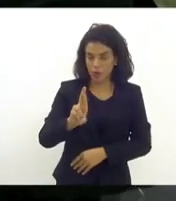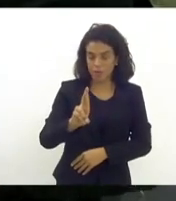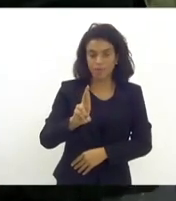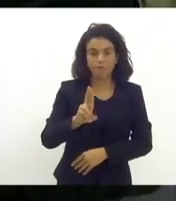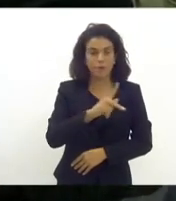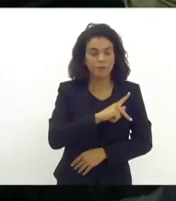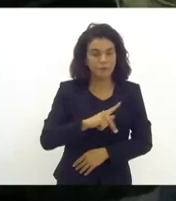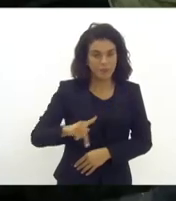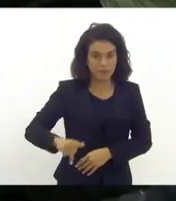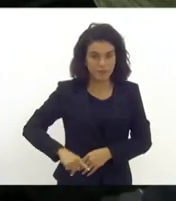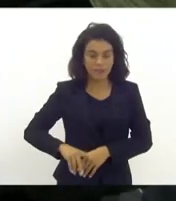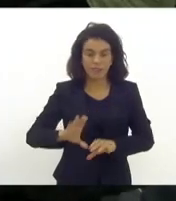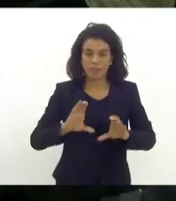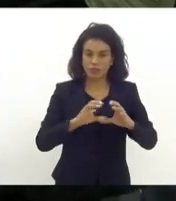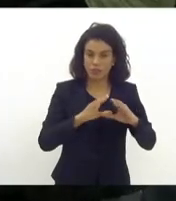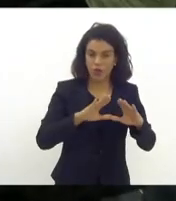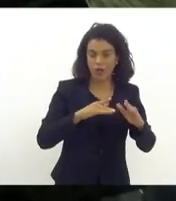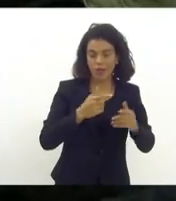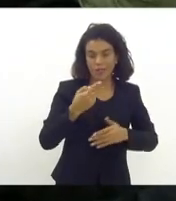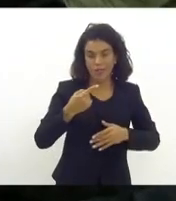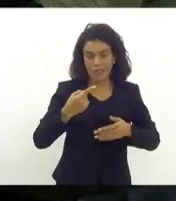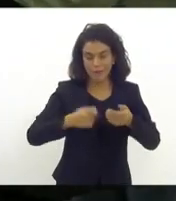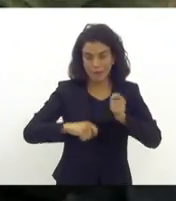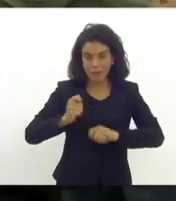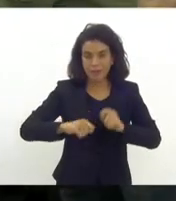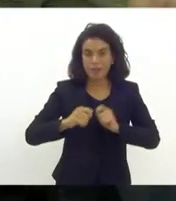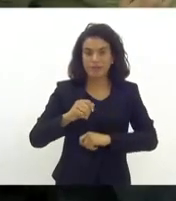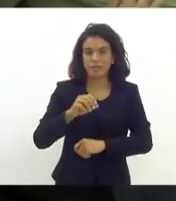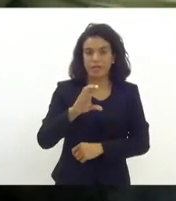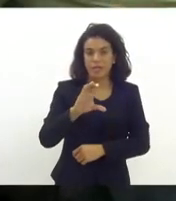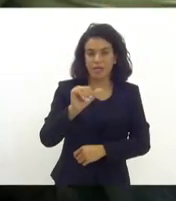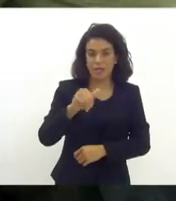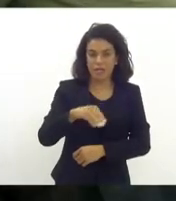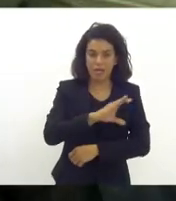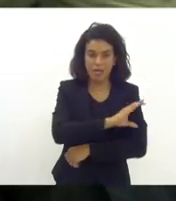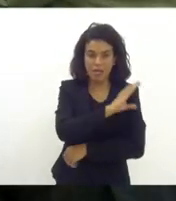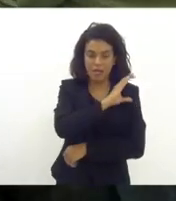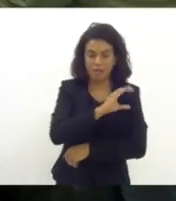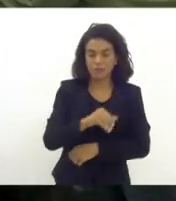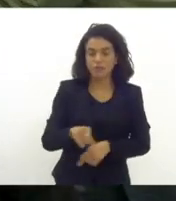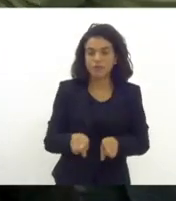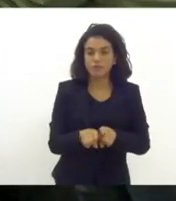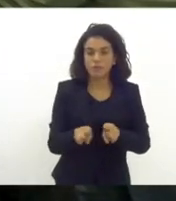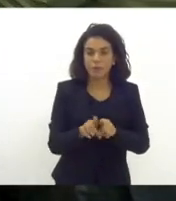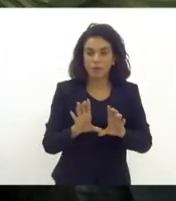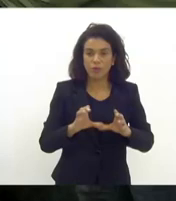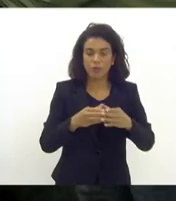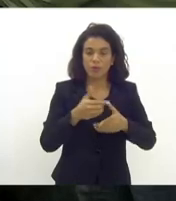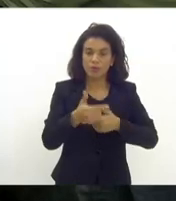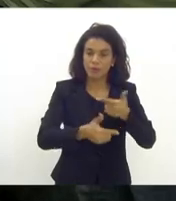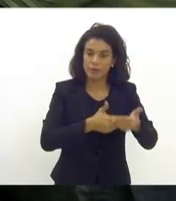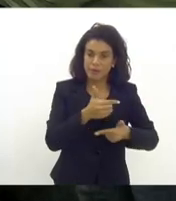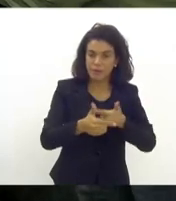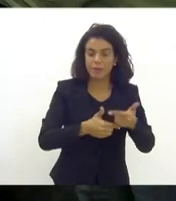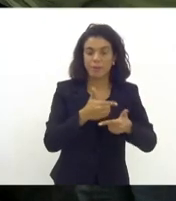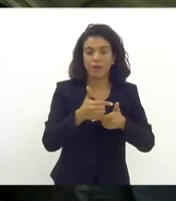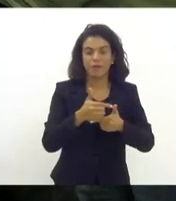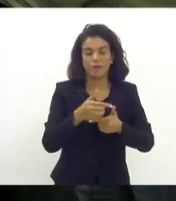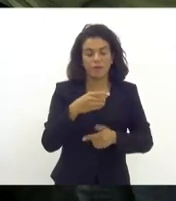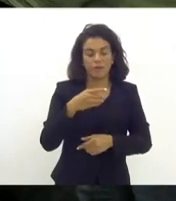Liga das escolas de blocos de Campos Cleiton presidente da frente parlamentar Federal da Câmara dos